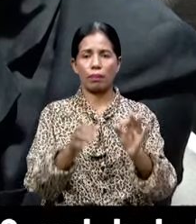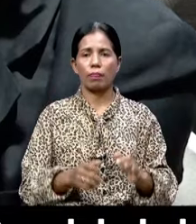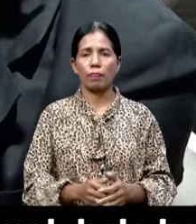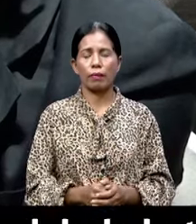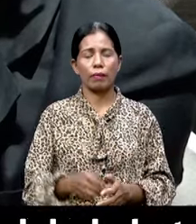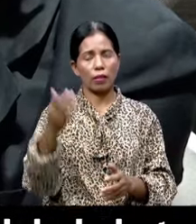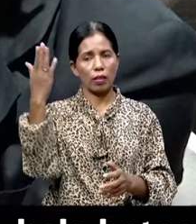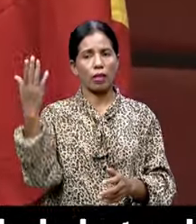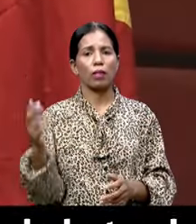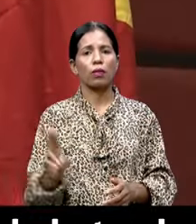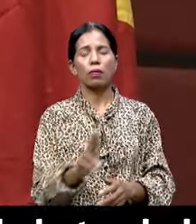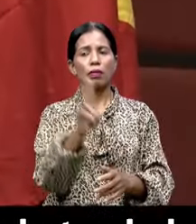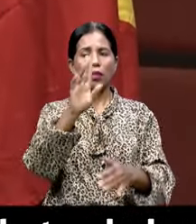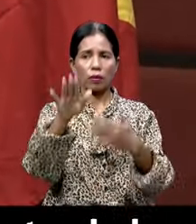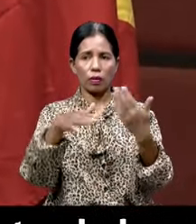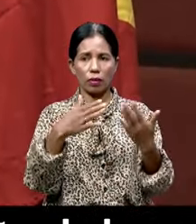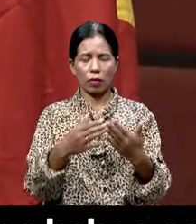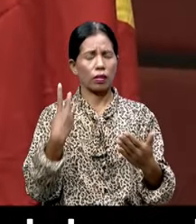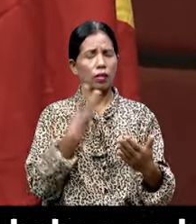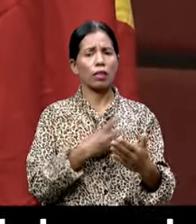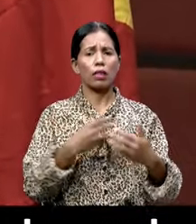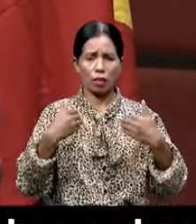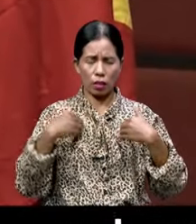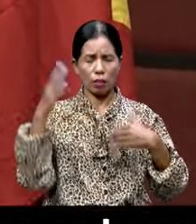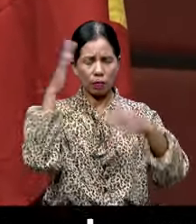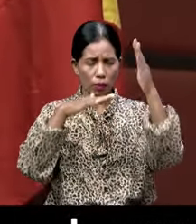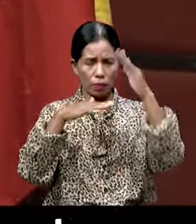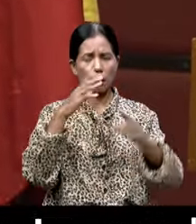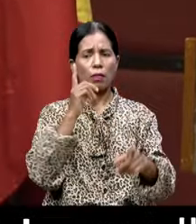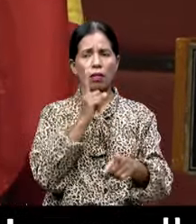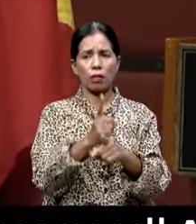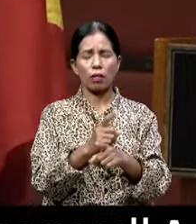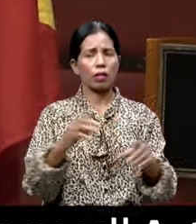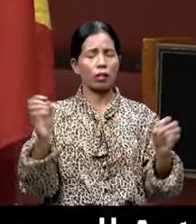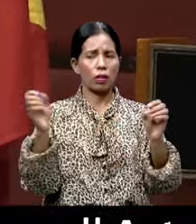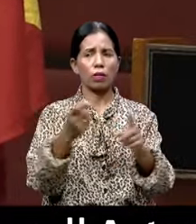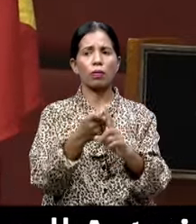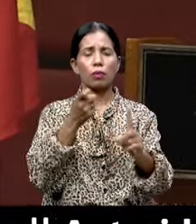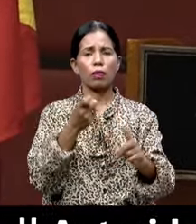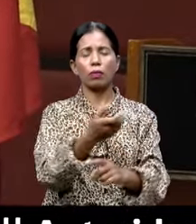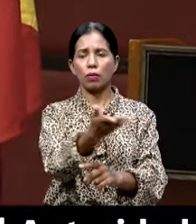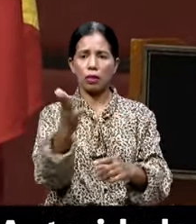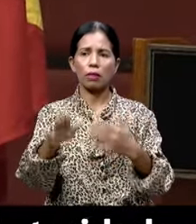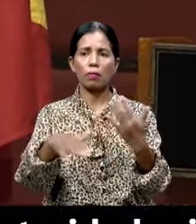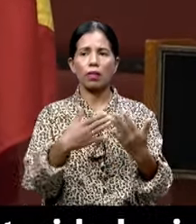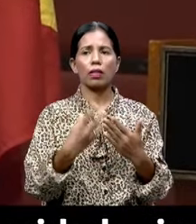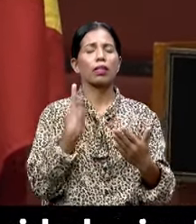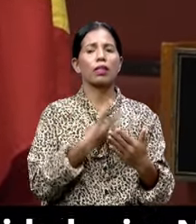Universidade de Sira, isso é o problema do né? O problema lá hoje é que se imi e tem